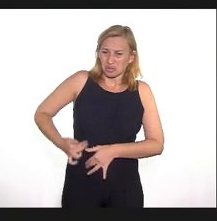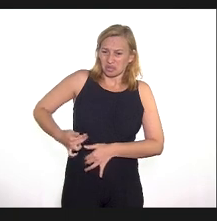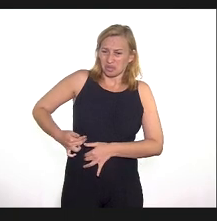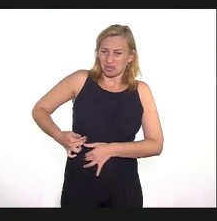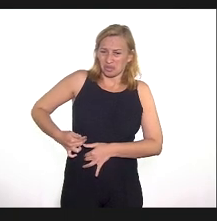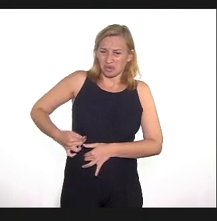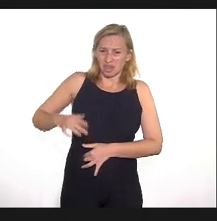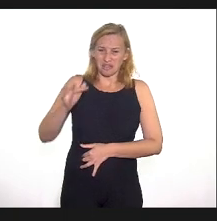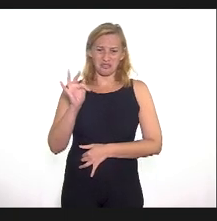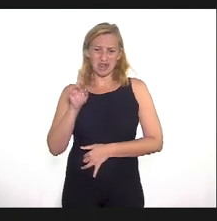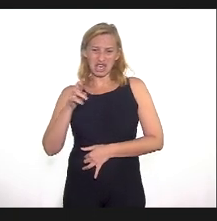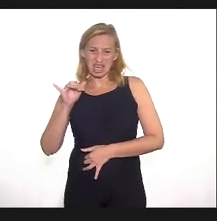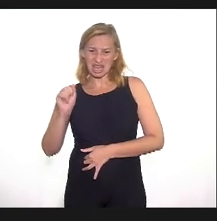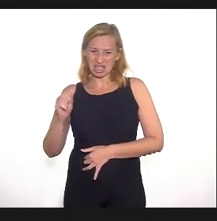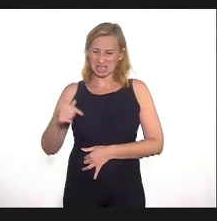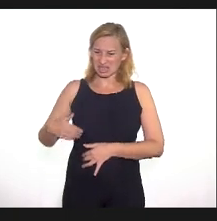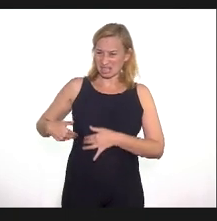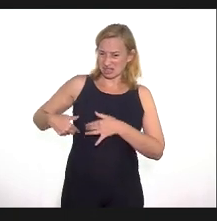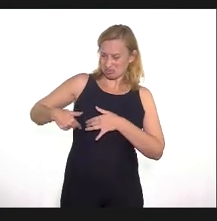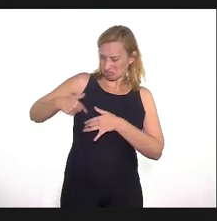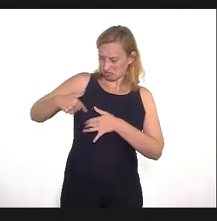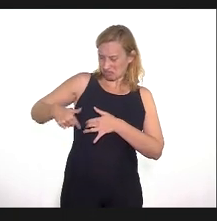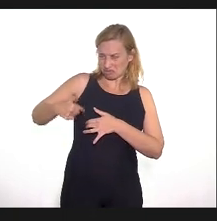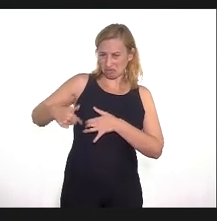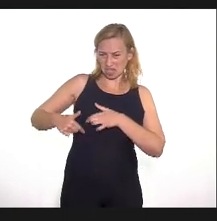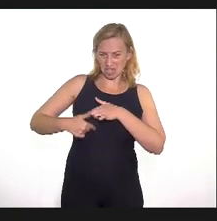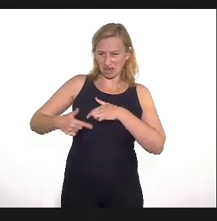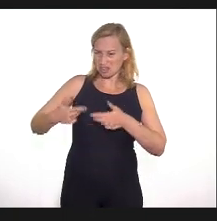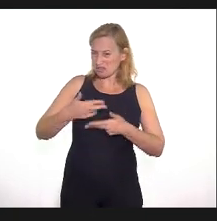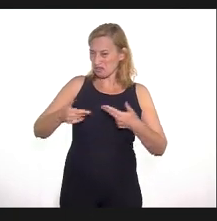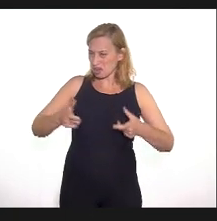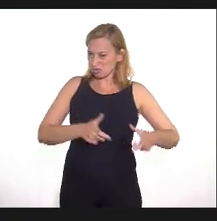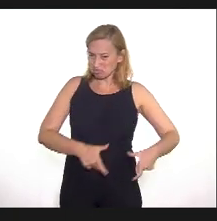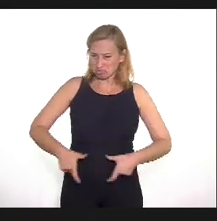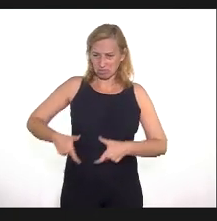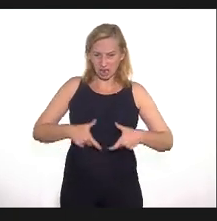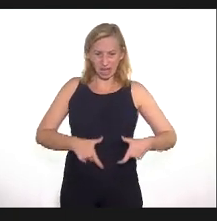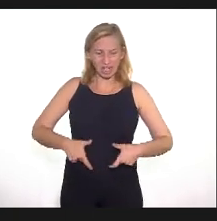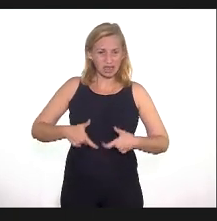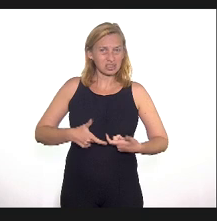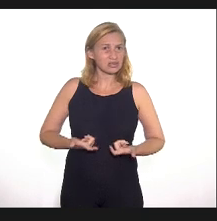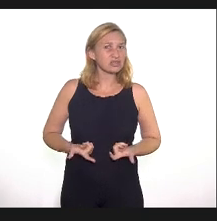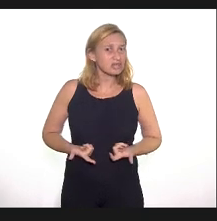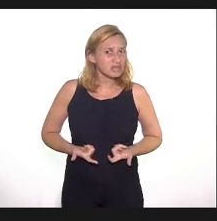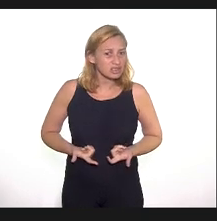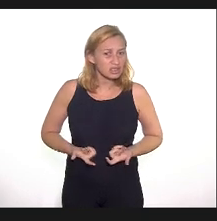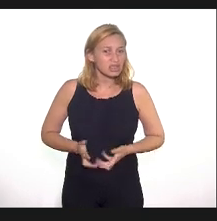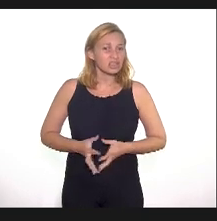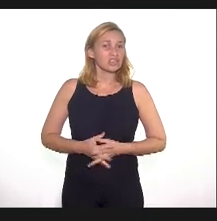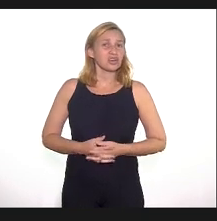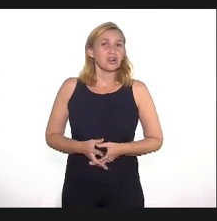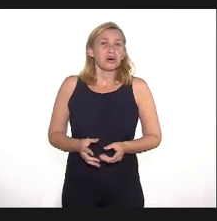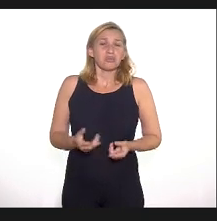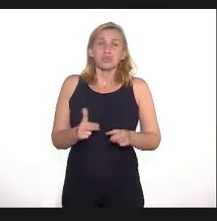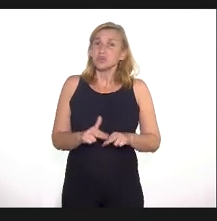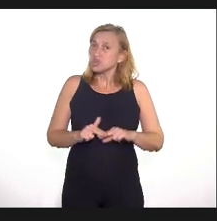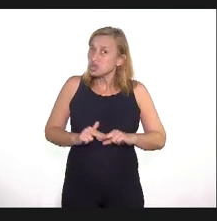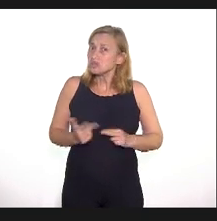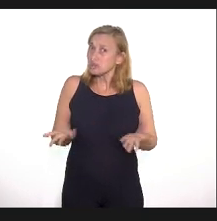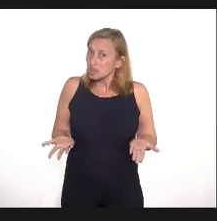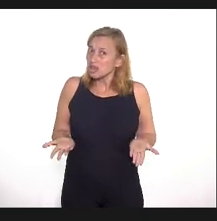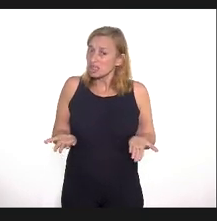abertas, né, no seio e em várias partes do corpo, feridas abertas por conta de